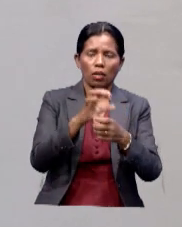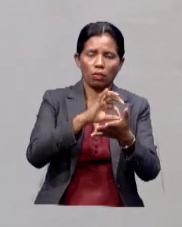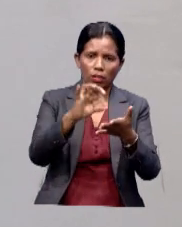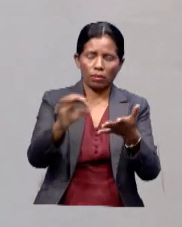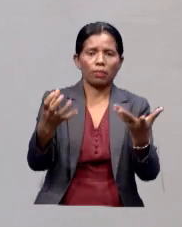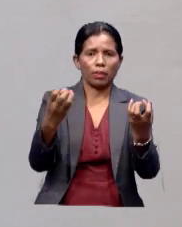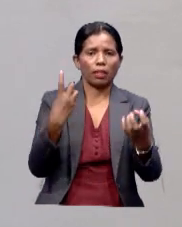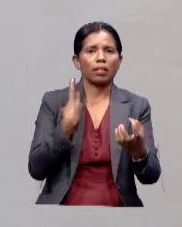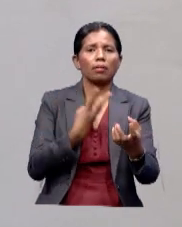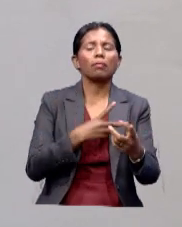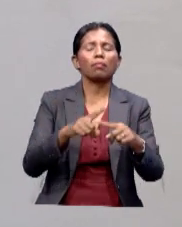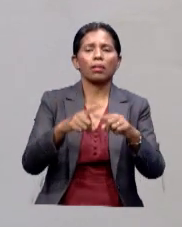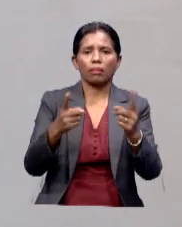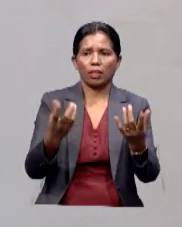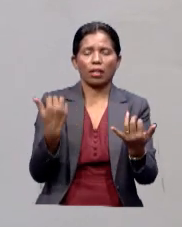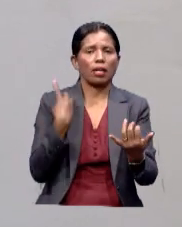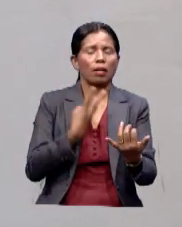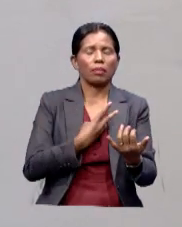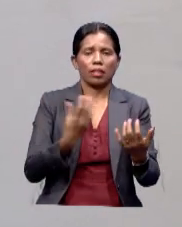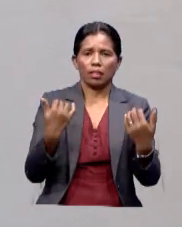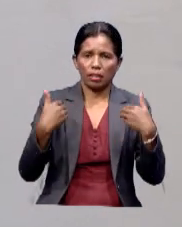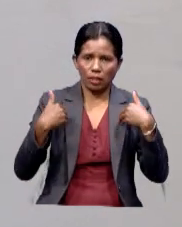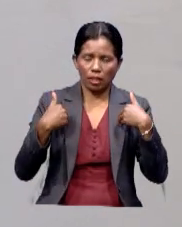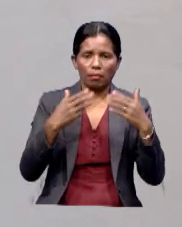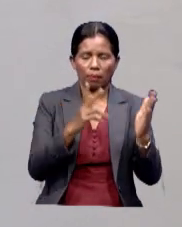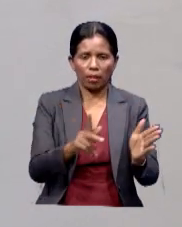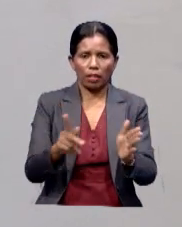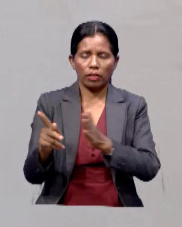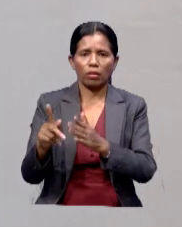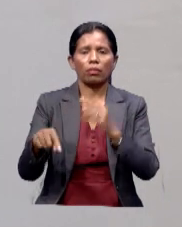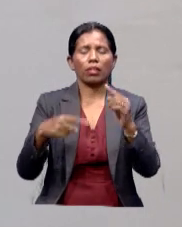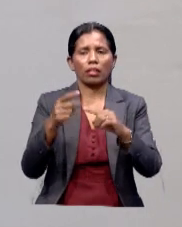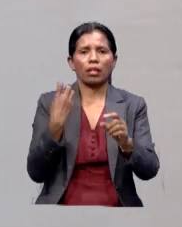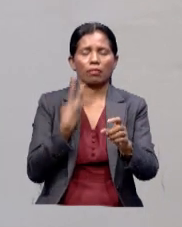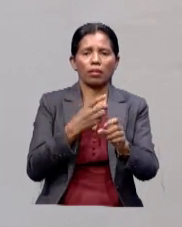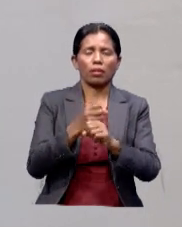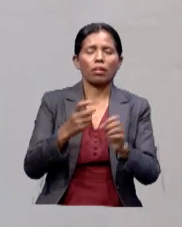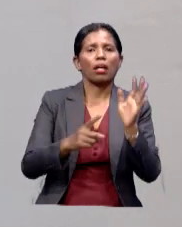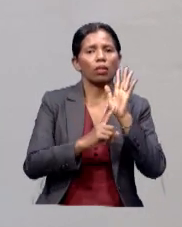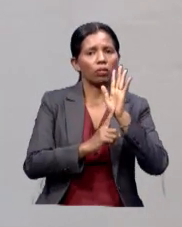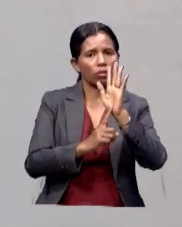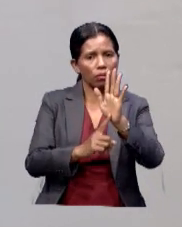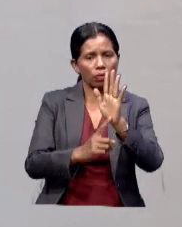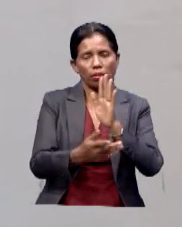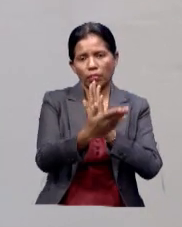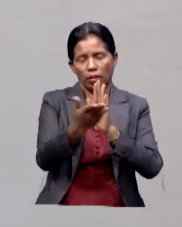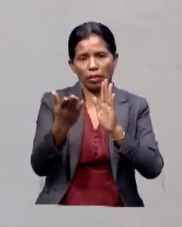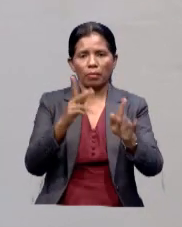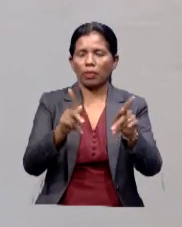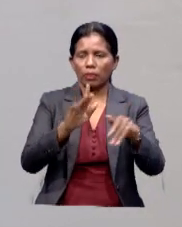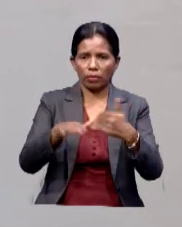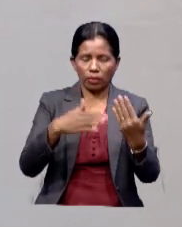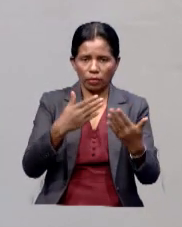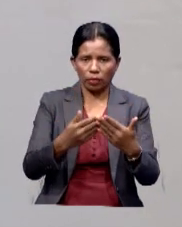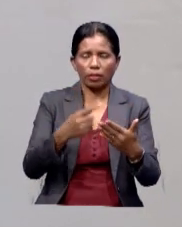be agora nene am ihala plan si dau. Wan wahire am realizaona. Am si fo hati ne ba iha beneficiari tututu. Hati